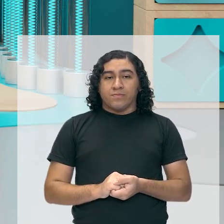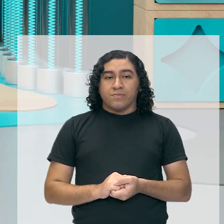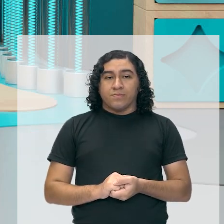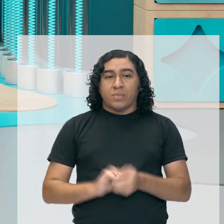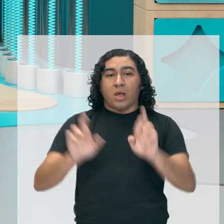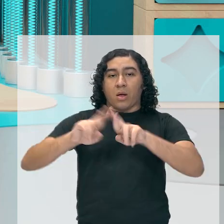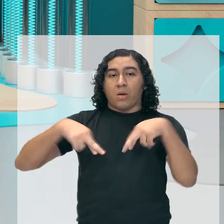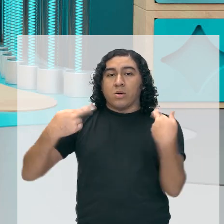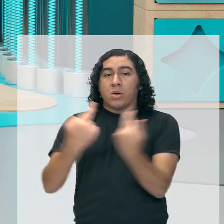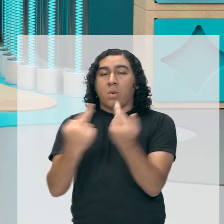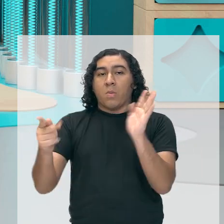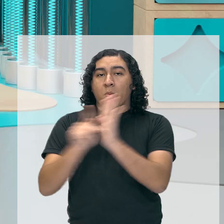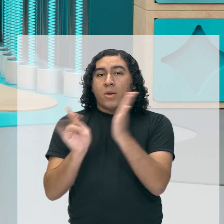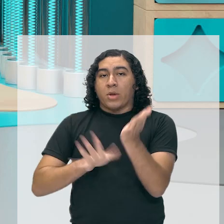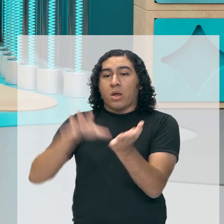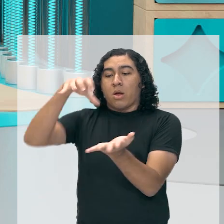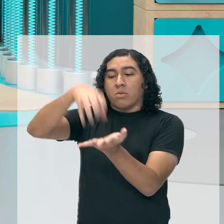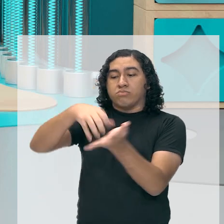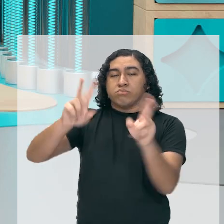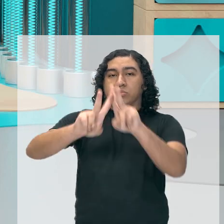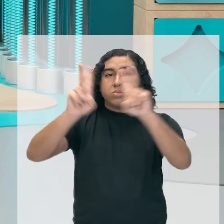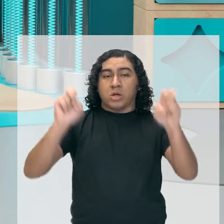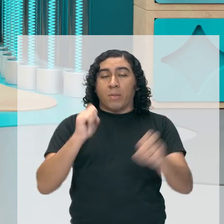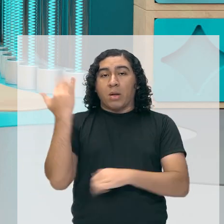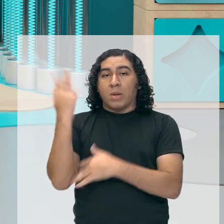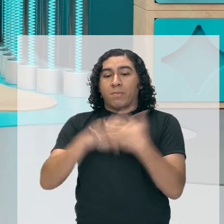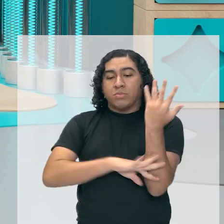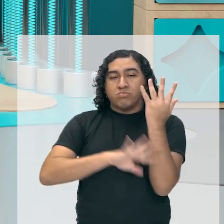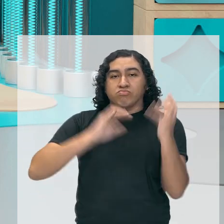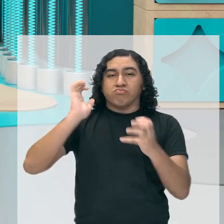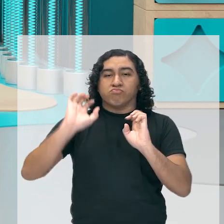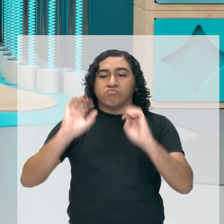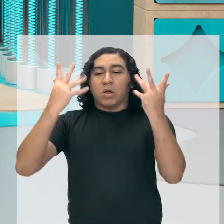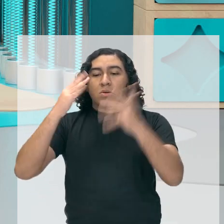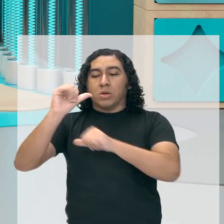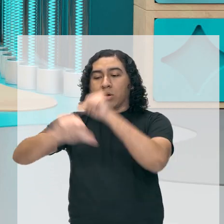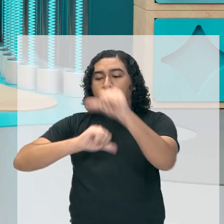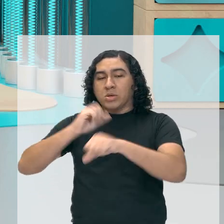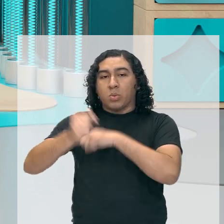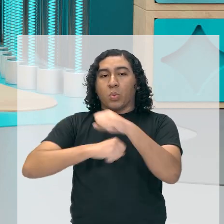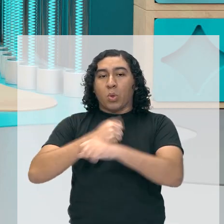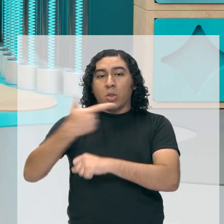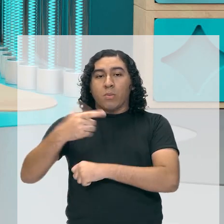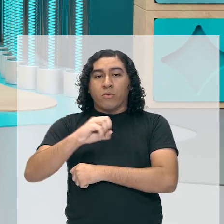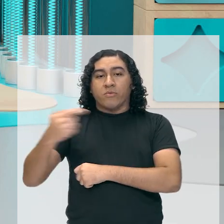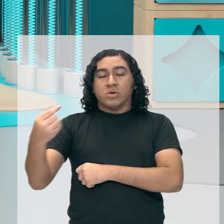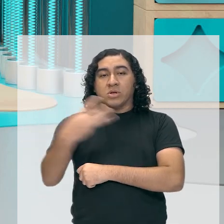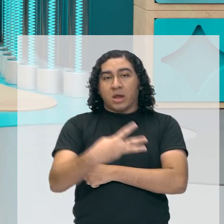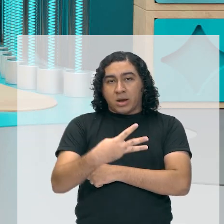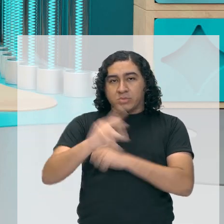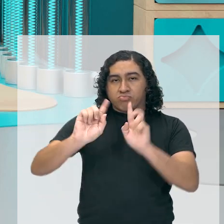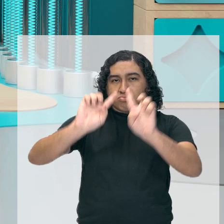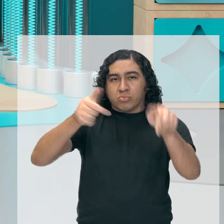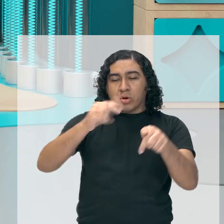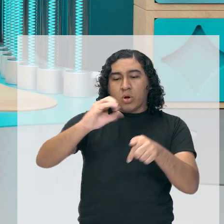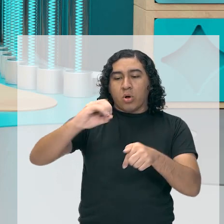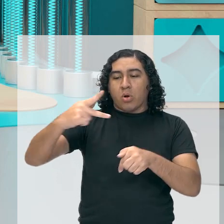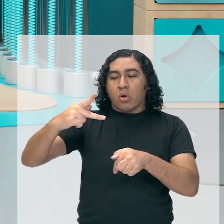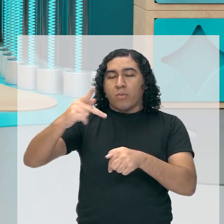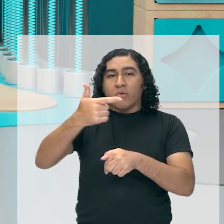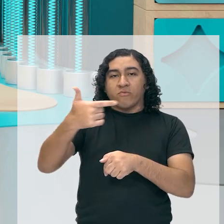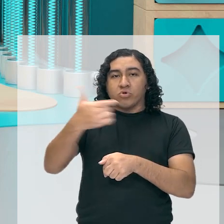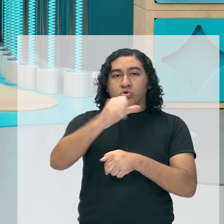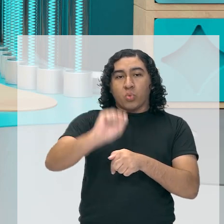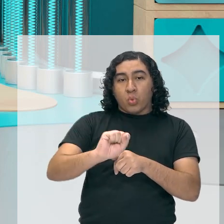Nações Unidas sobre Mudanças Climáticas de 2023, COP28, começou nesta quinta-feira,